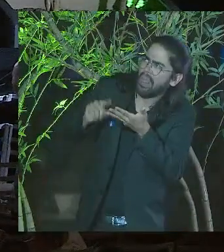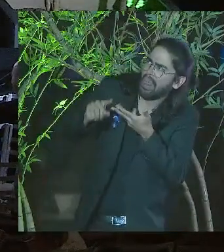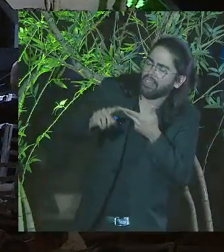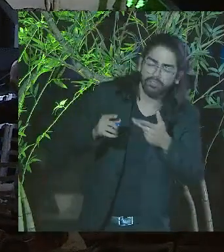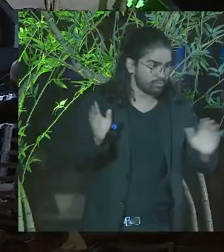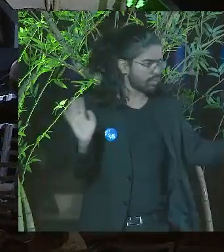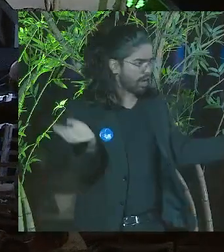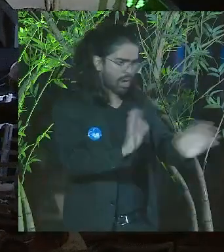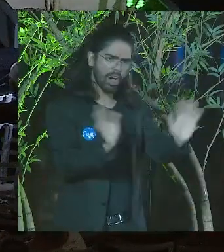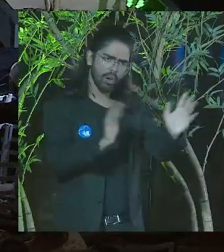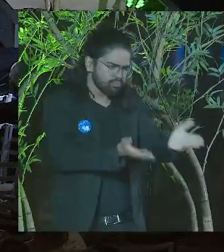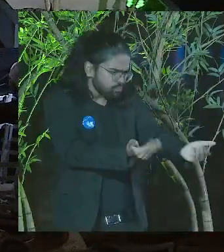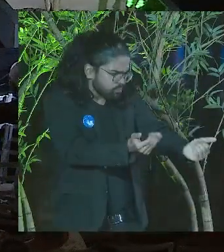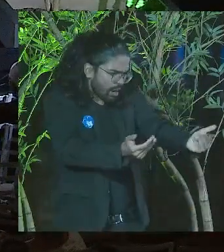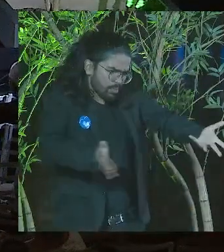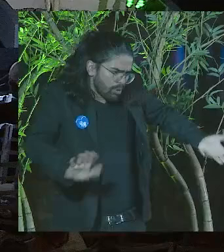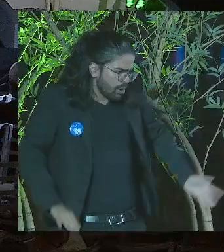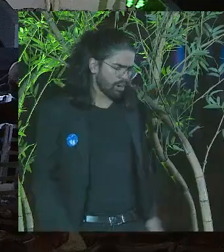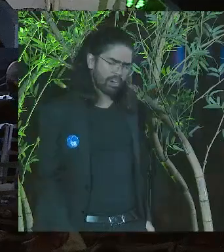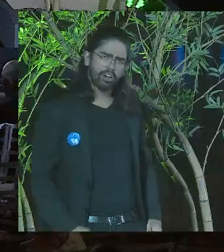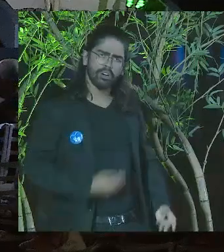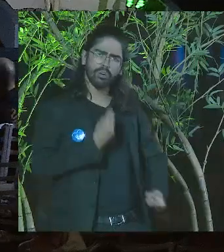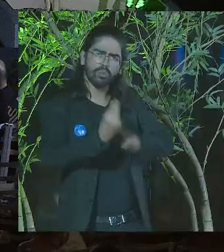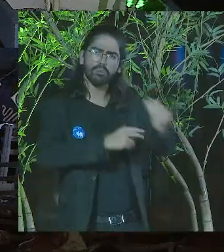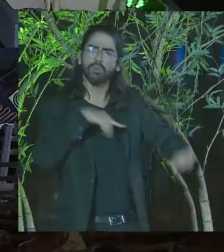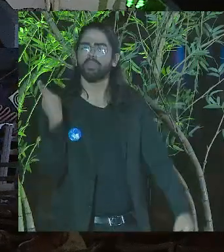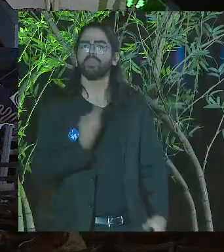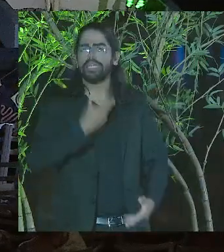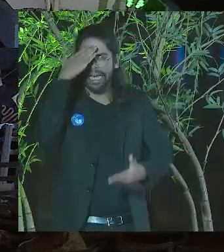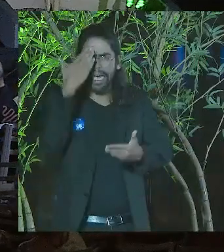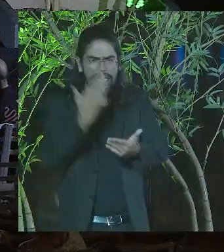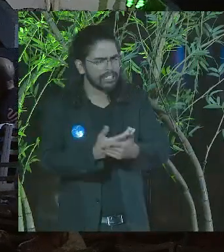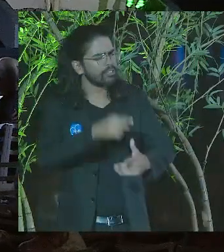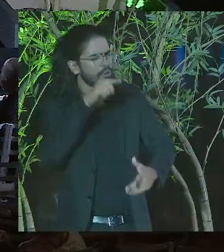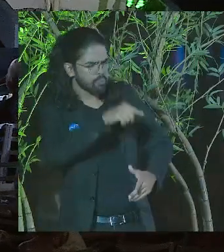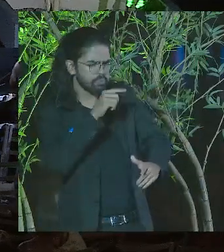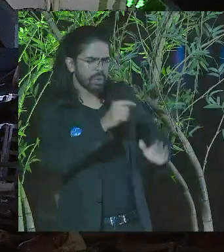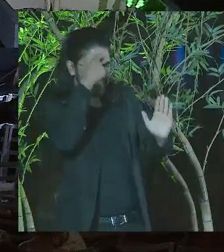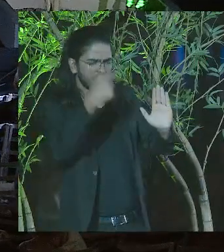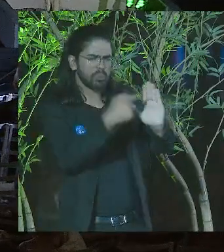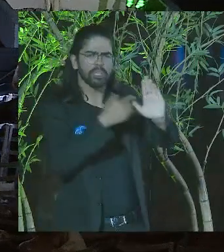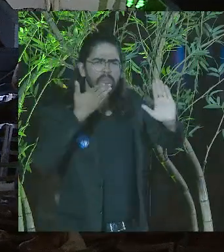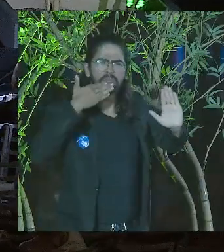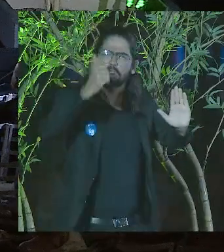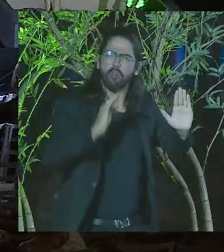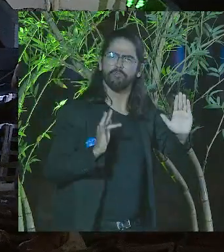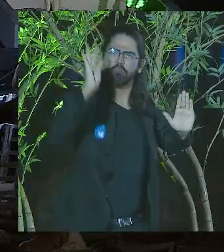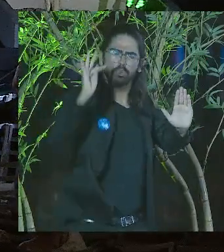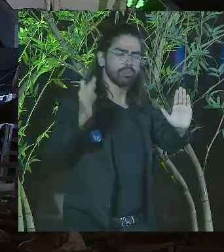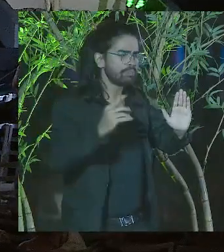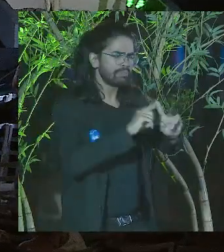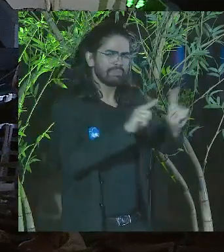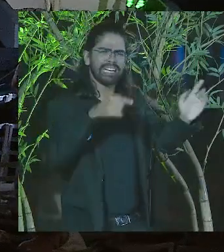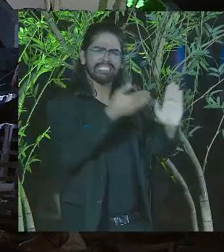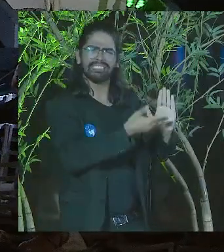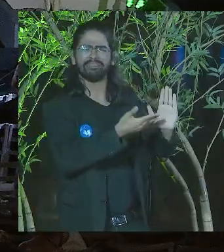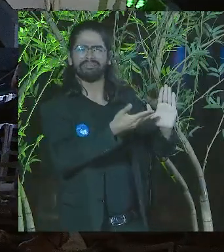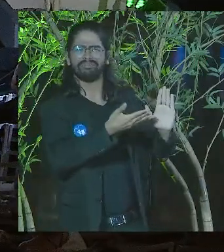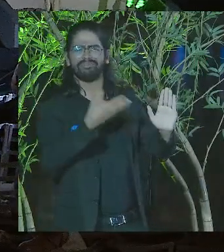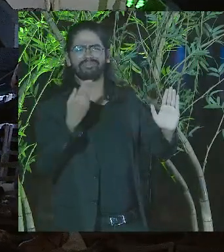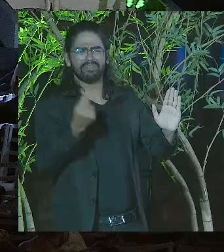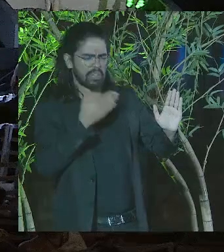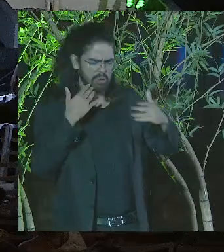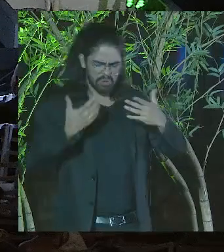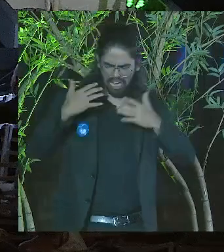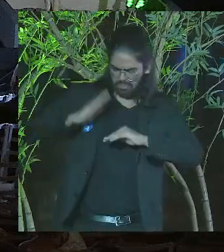falei, não, vamos lá. Né? A gente está acreditando, a gente está apostando que você vai nos ajudar aqui a ser melhor,